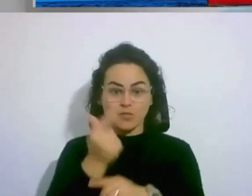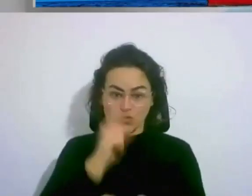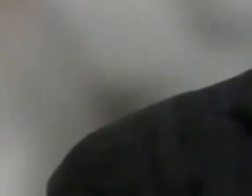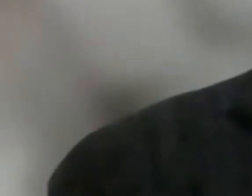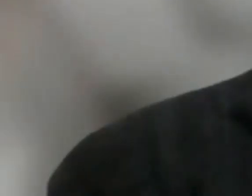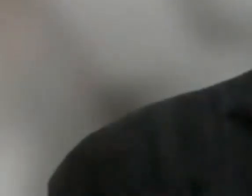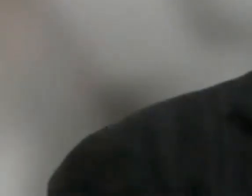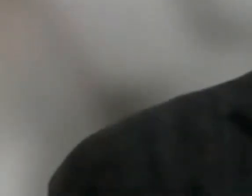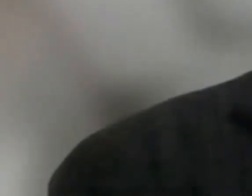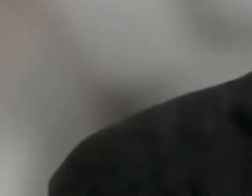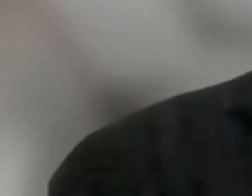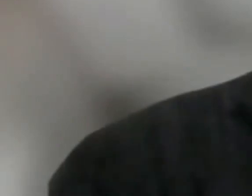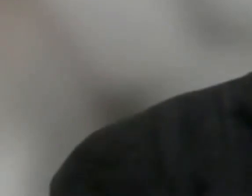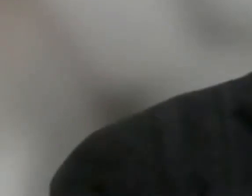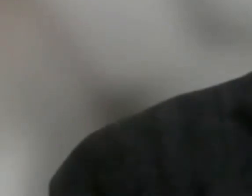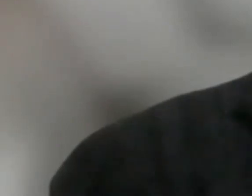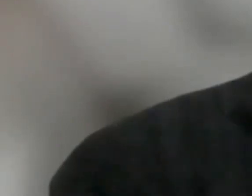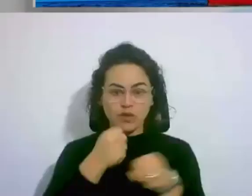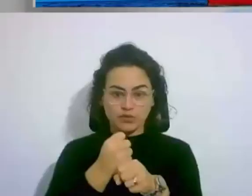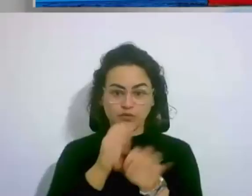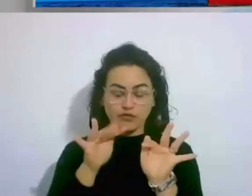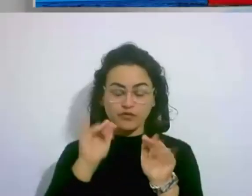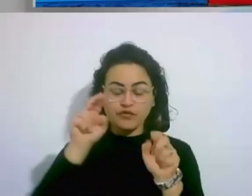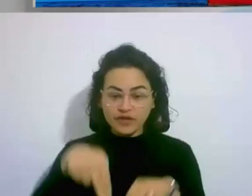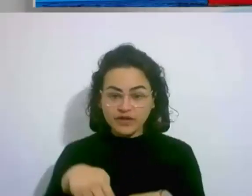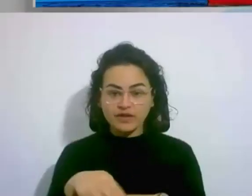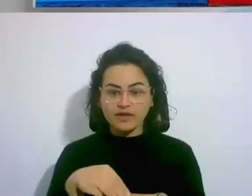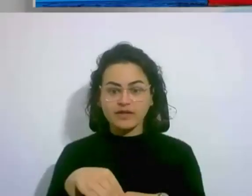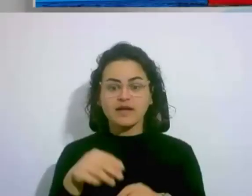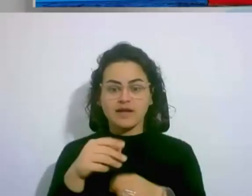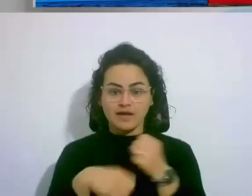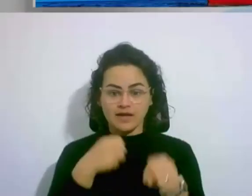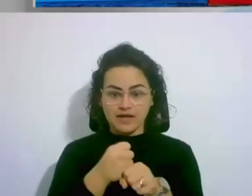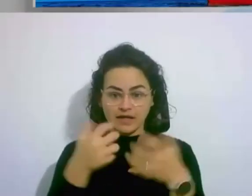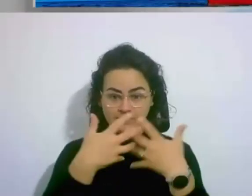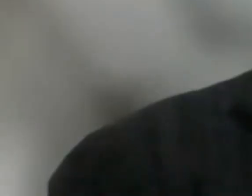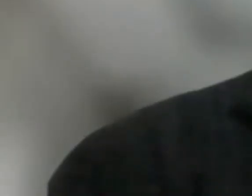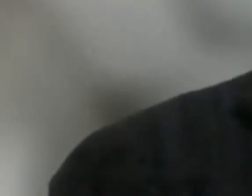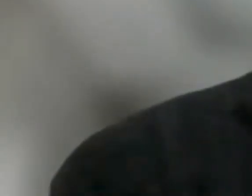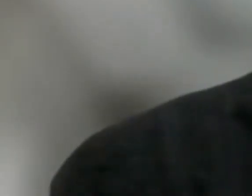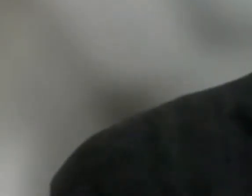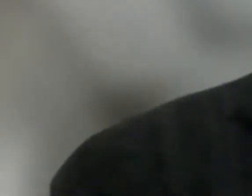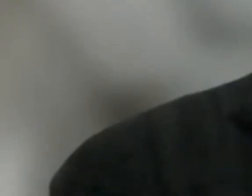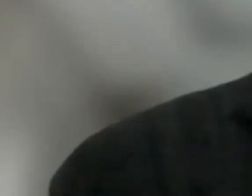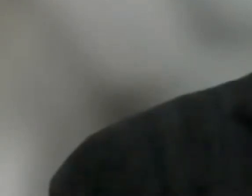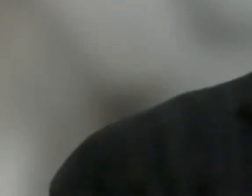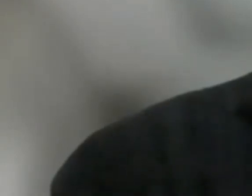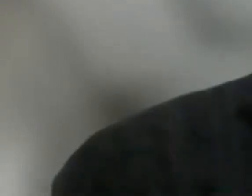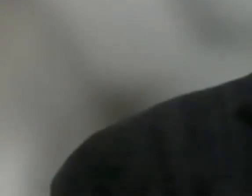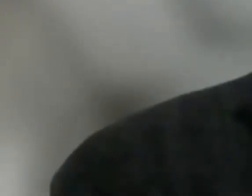será feito aí no final do ano rotário e você está concorrendo. Tão logo seja muito possível, você obrigado. Receberá em mãos aí esse